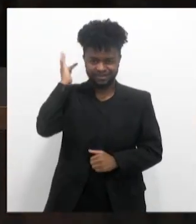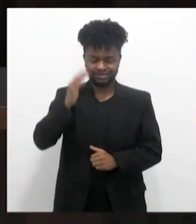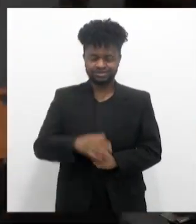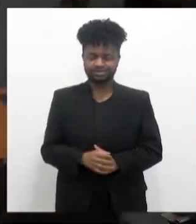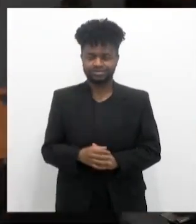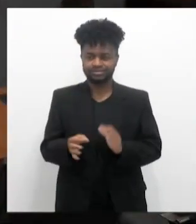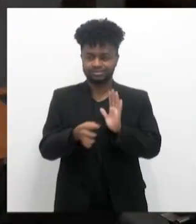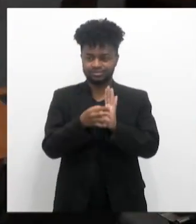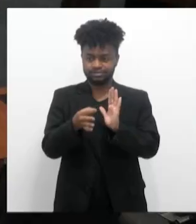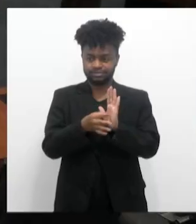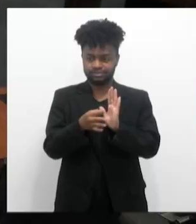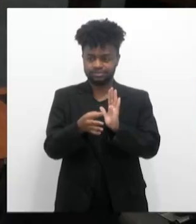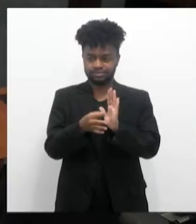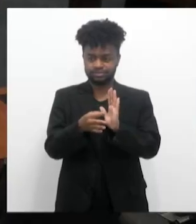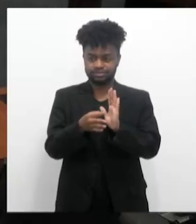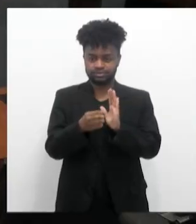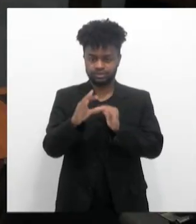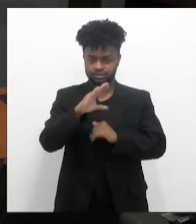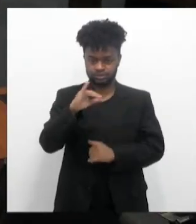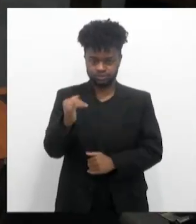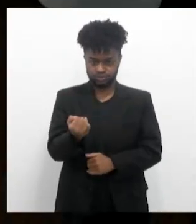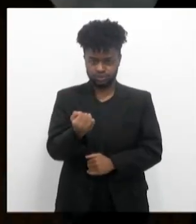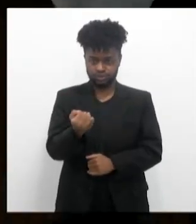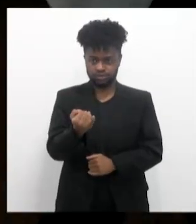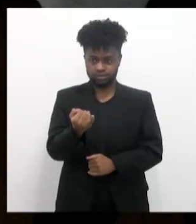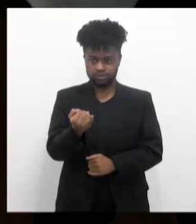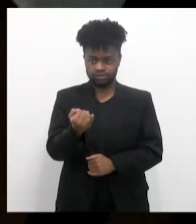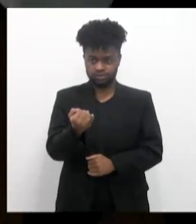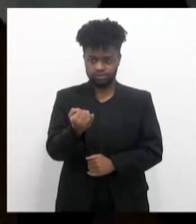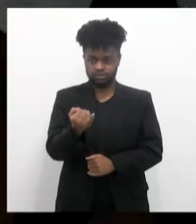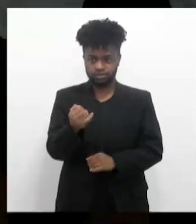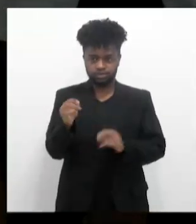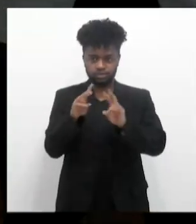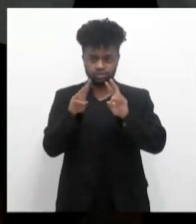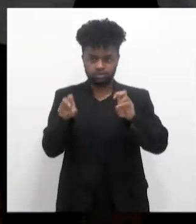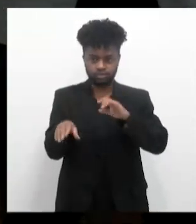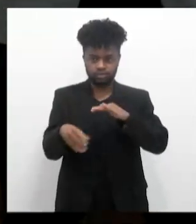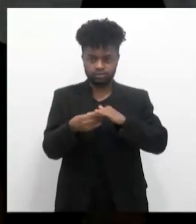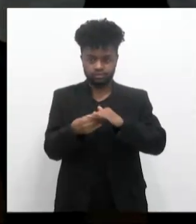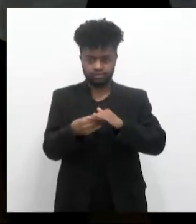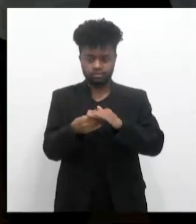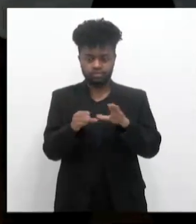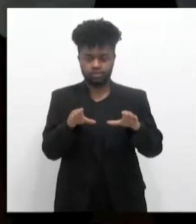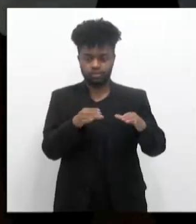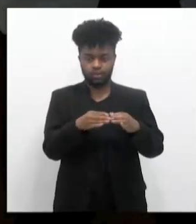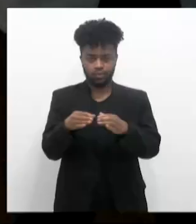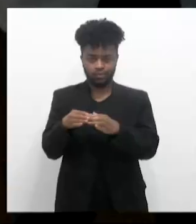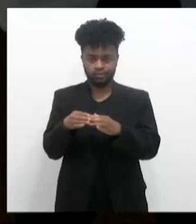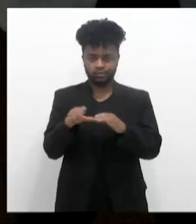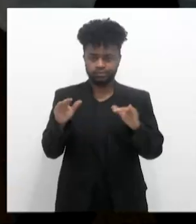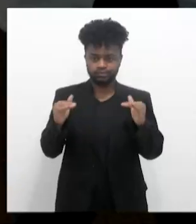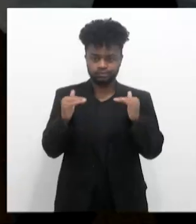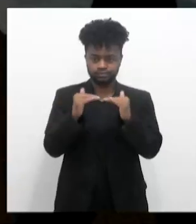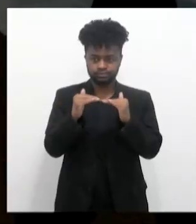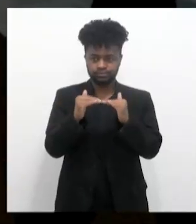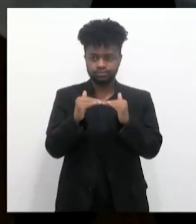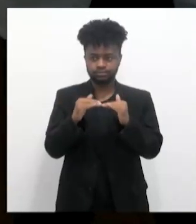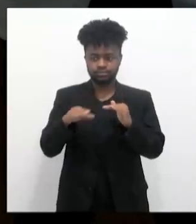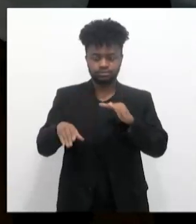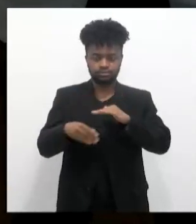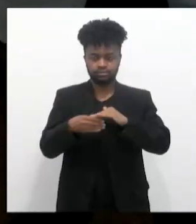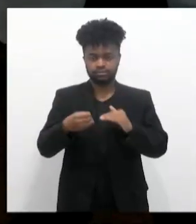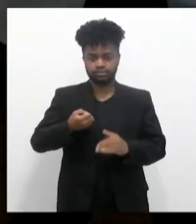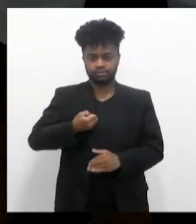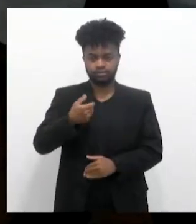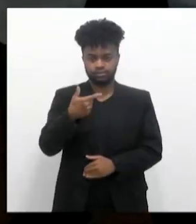parecer da CCJ, em relação às emendas da comissão, é favorável à emenda